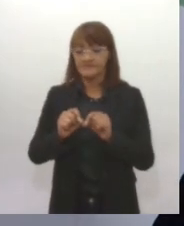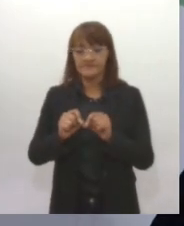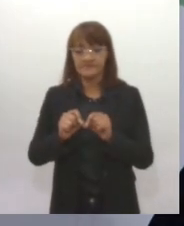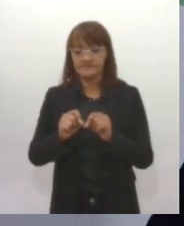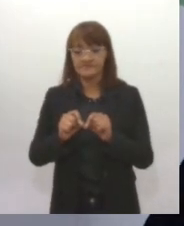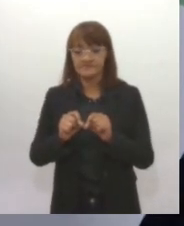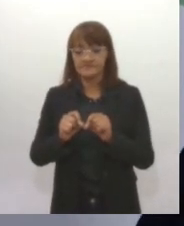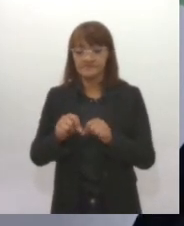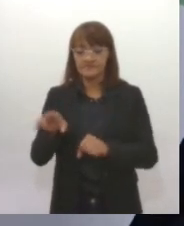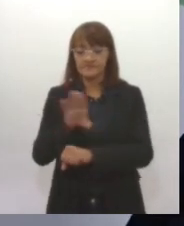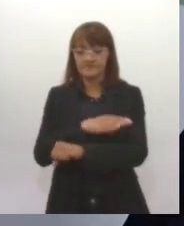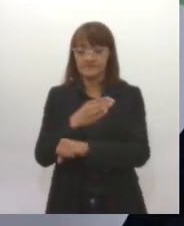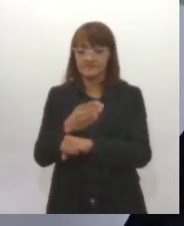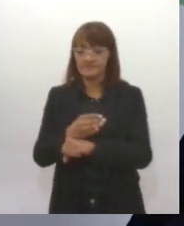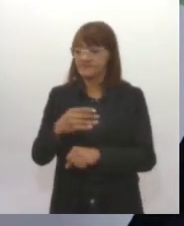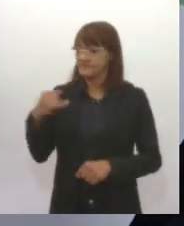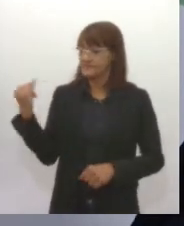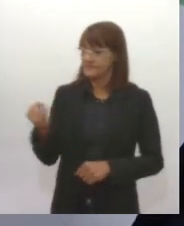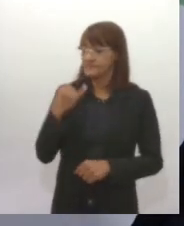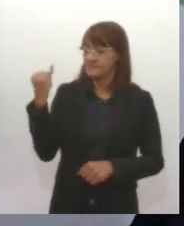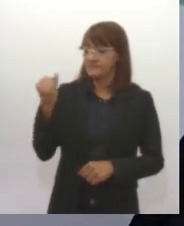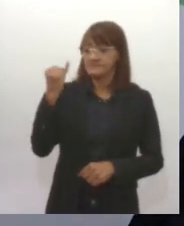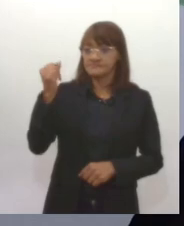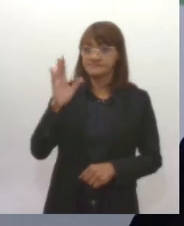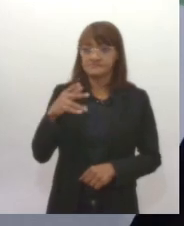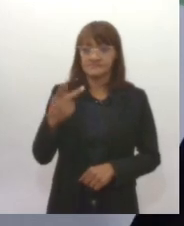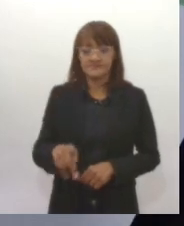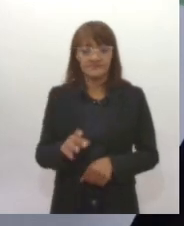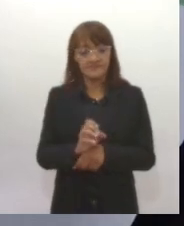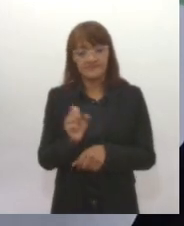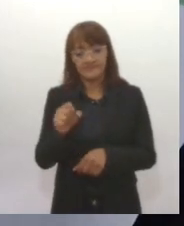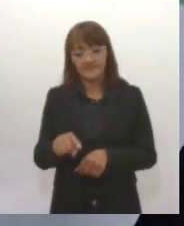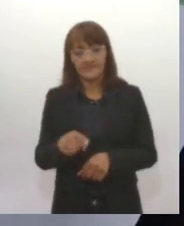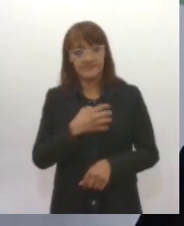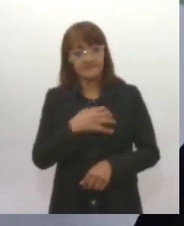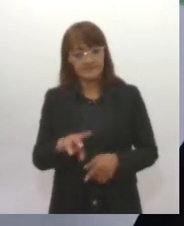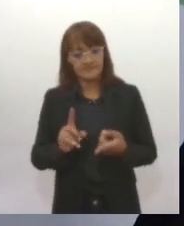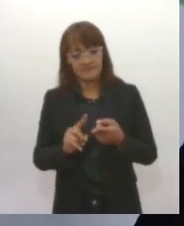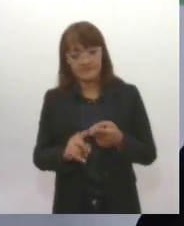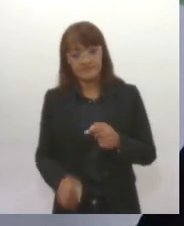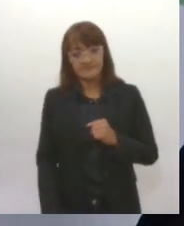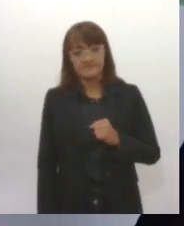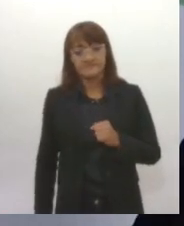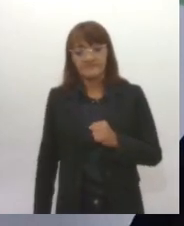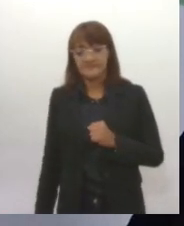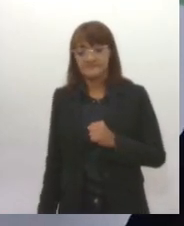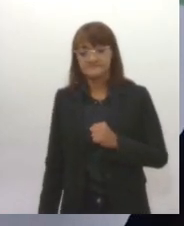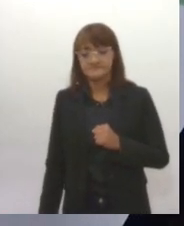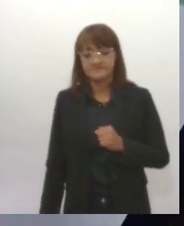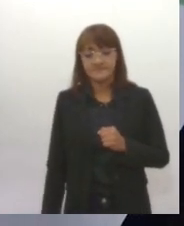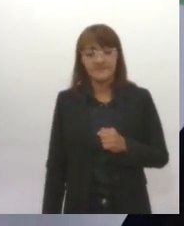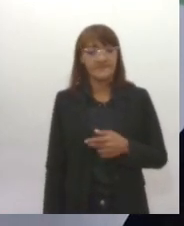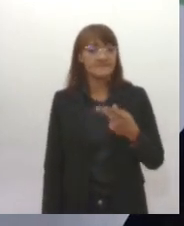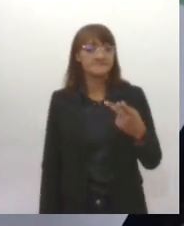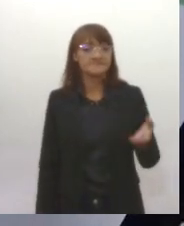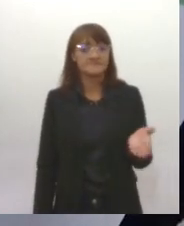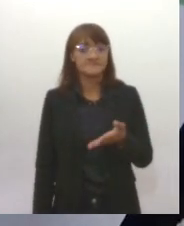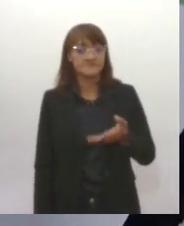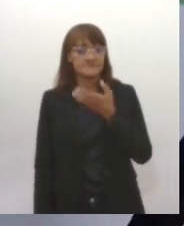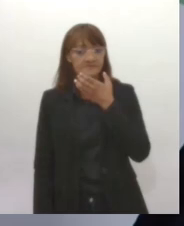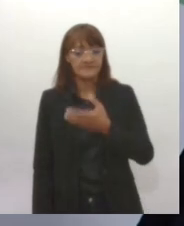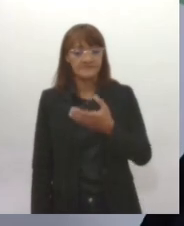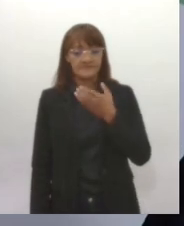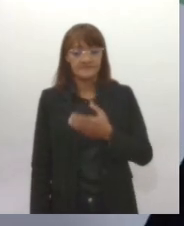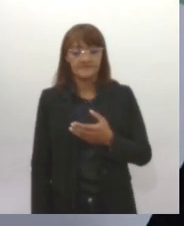importante, não só para o estado de Sergipe, como também da Bahia. Agora, né, nesse final de ano, é onde ocorrem as chamadas feiras boas, as grandes